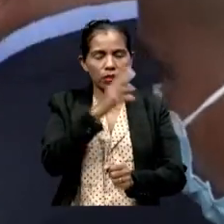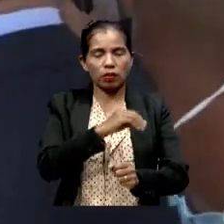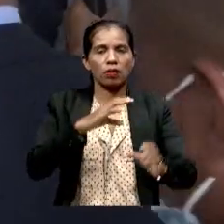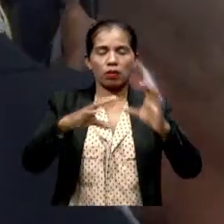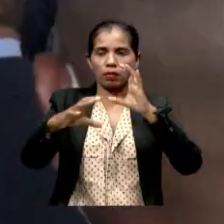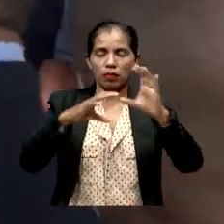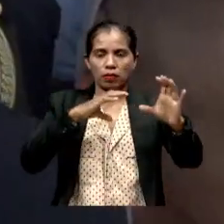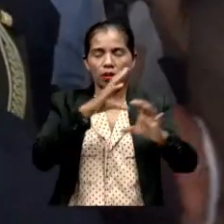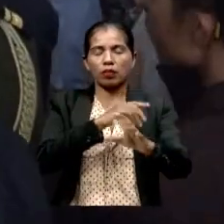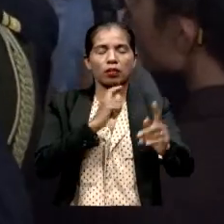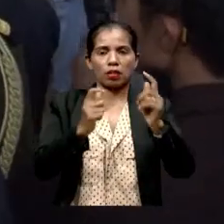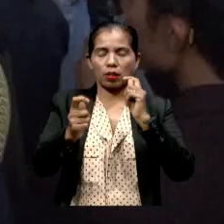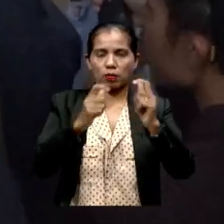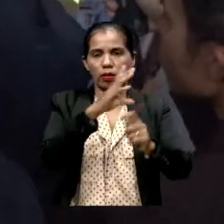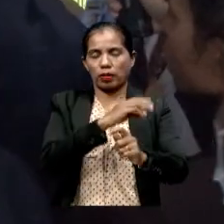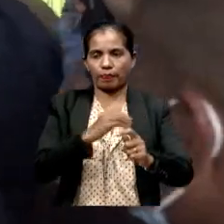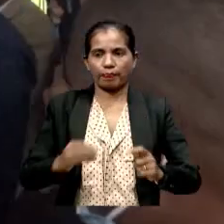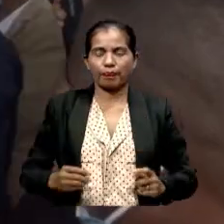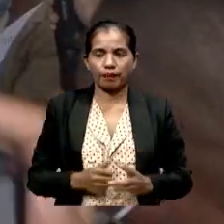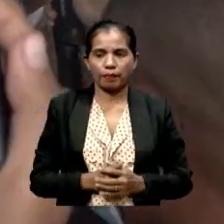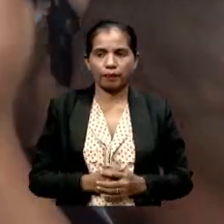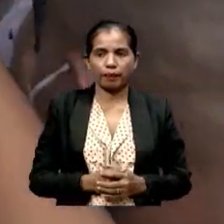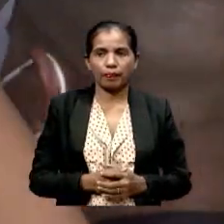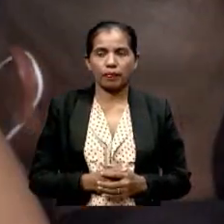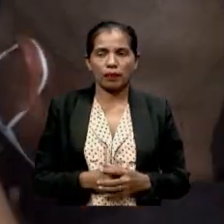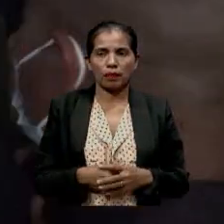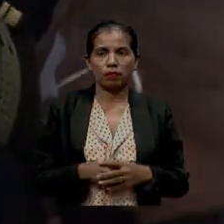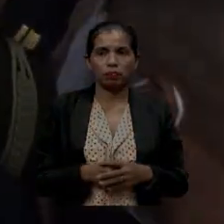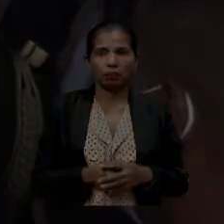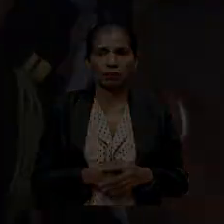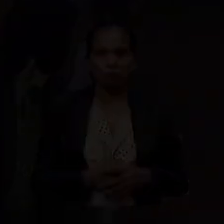comunicação, transporte no comércio. Agustin da Costa, bem-vindo a Ximenes, GMN.